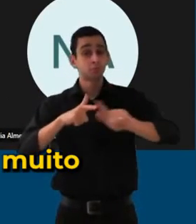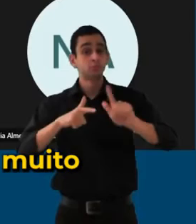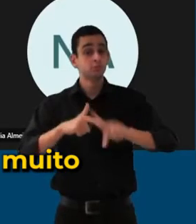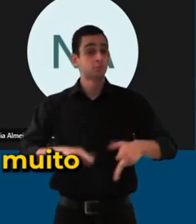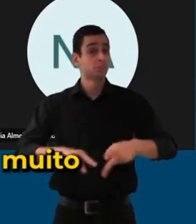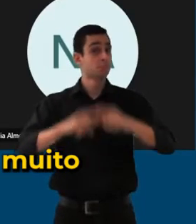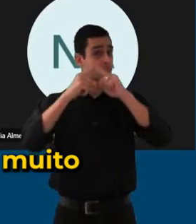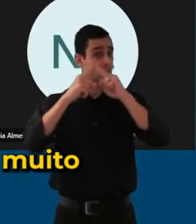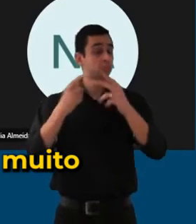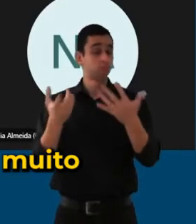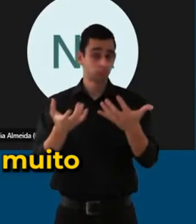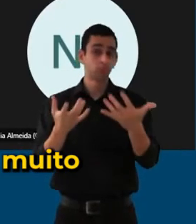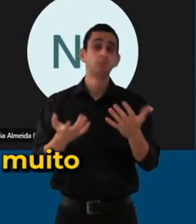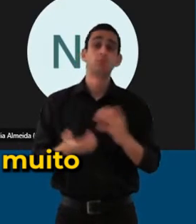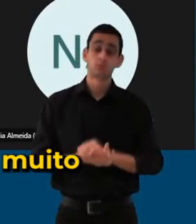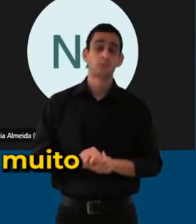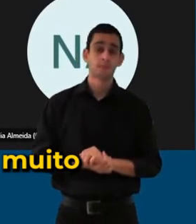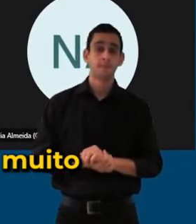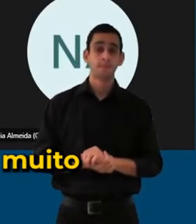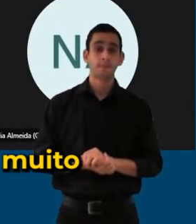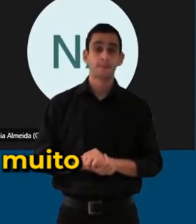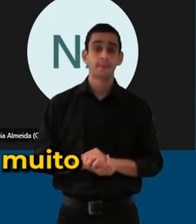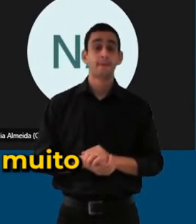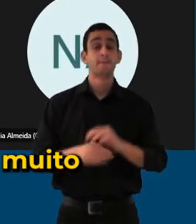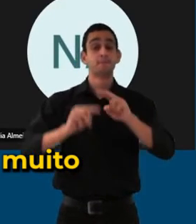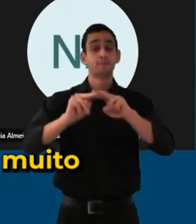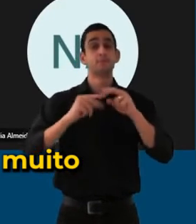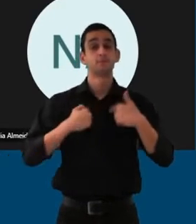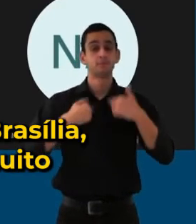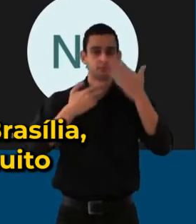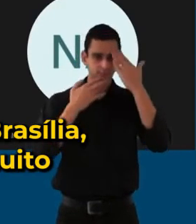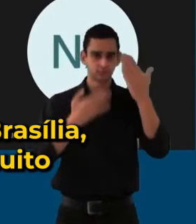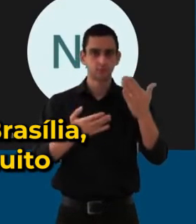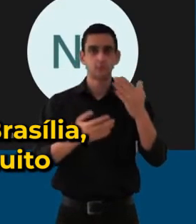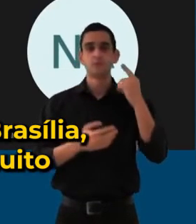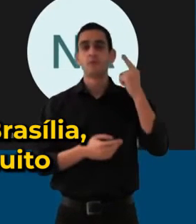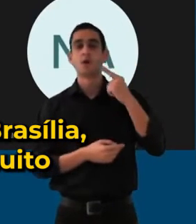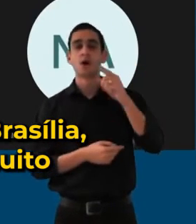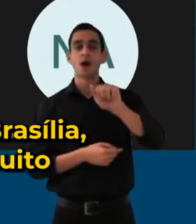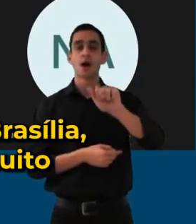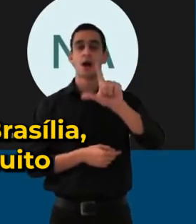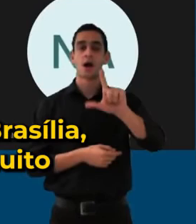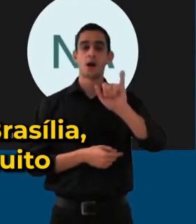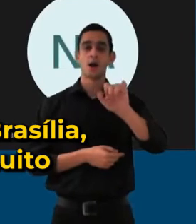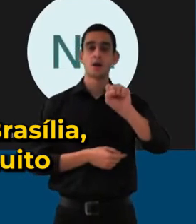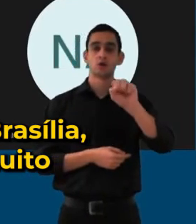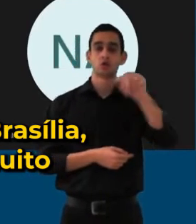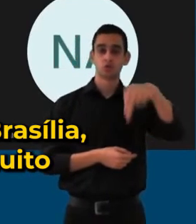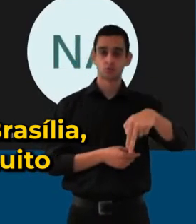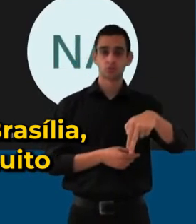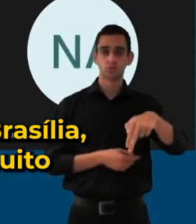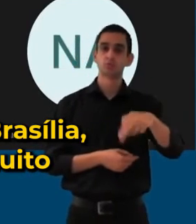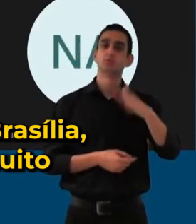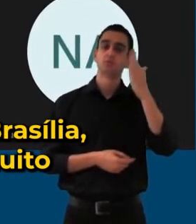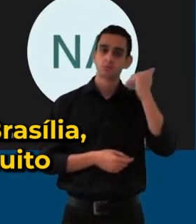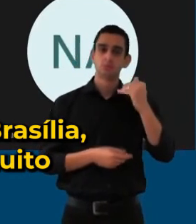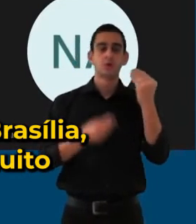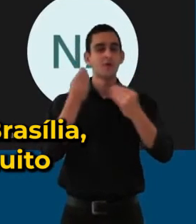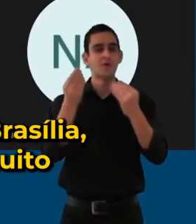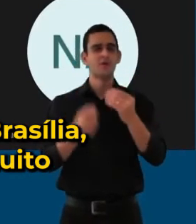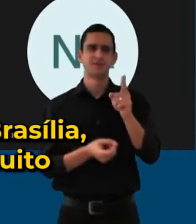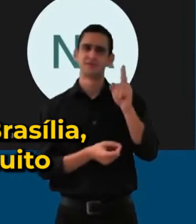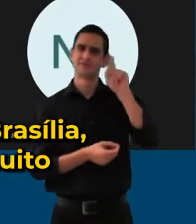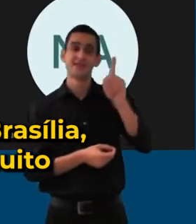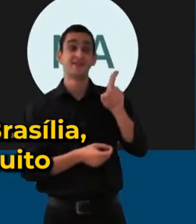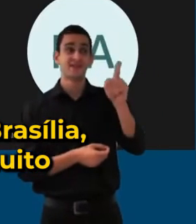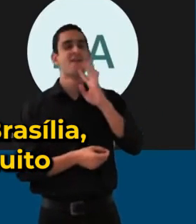aí, doutor Alisson, eu realmente agradeço muito a sua presença, espero que o senhor, eu não sei se o senhor conhece Brasília, que eu sei que o